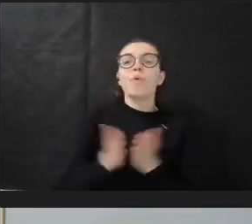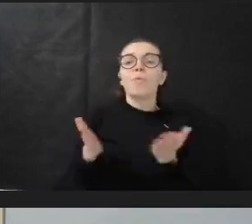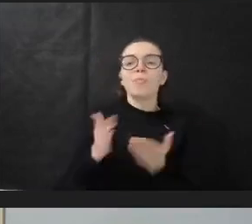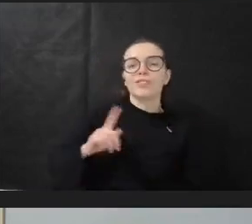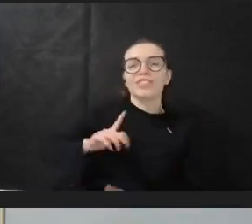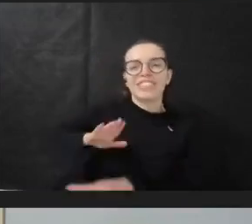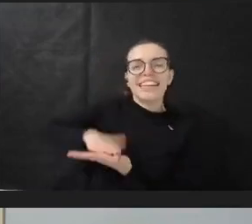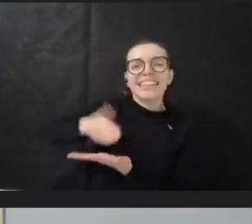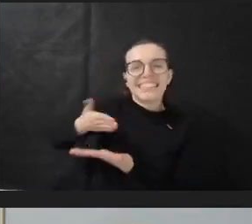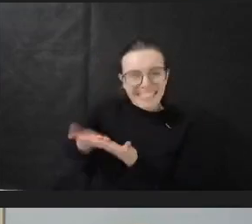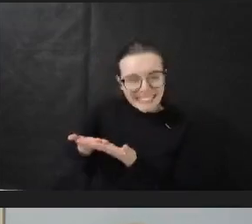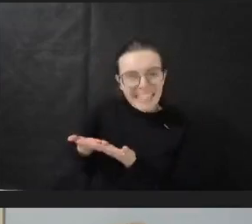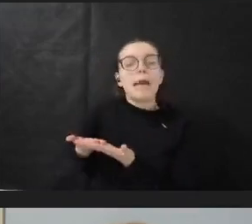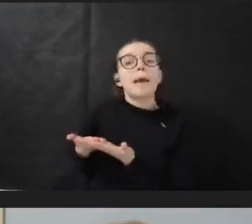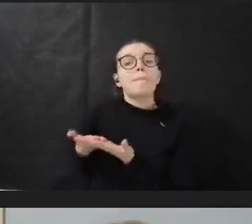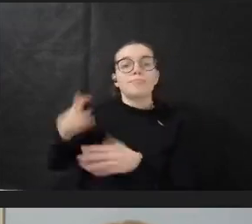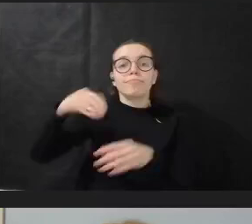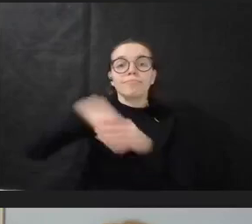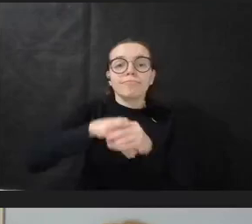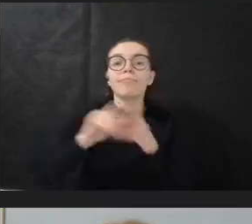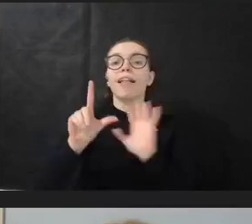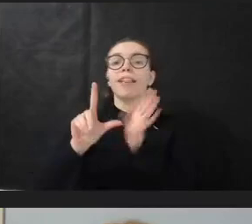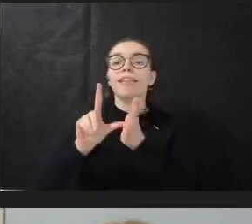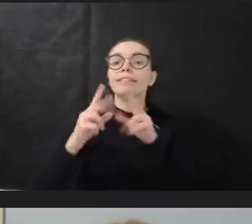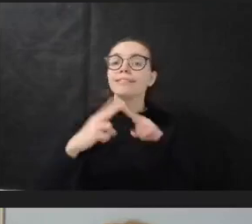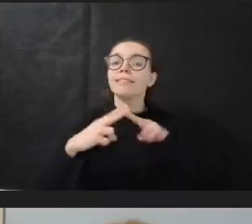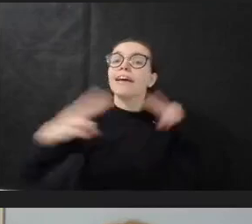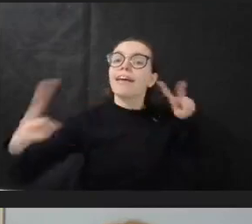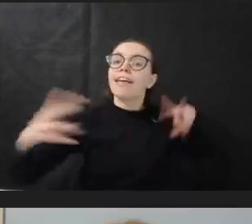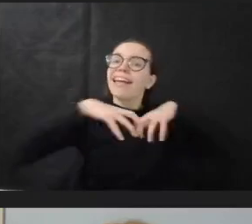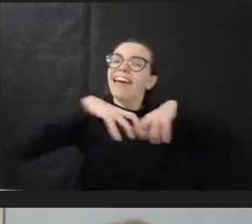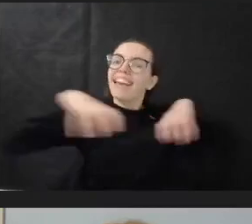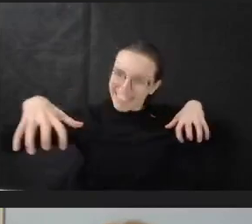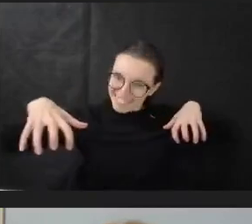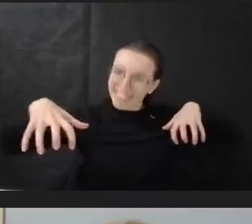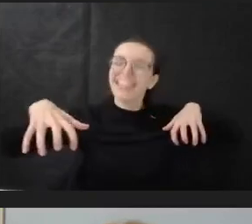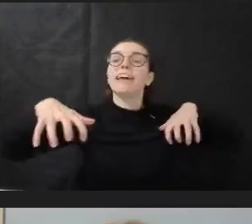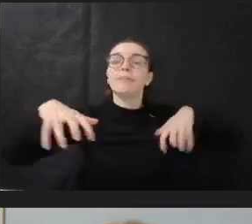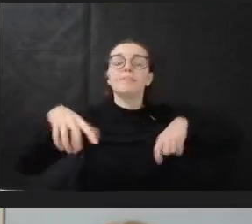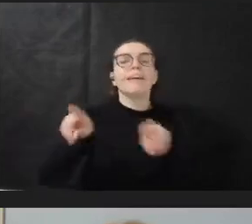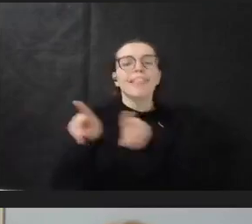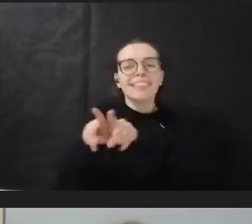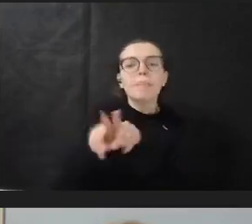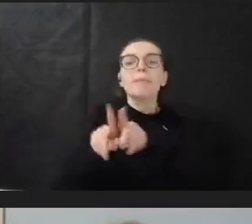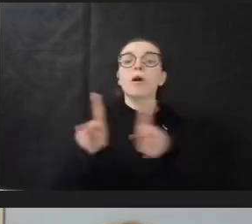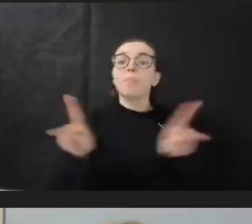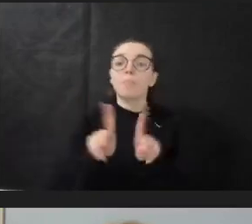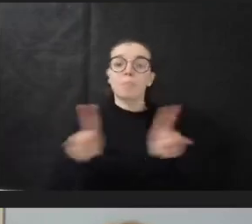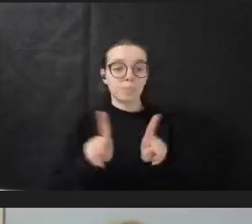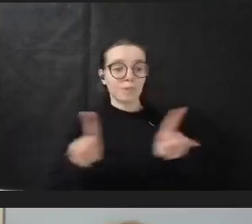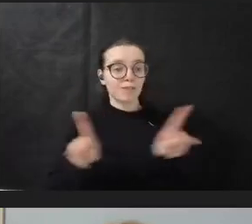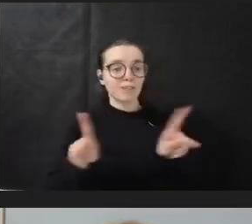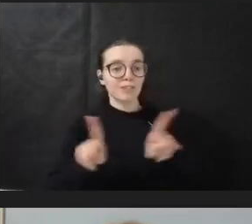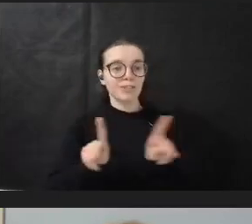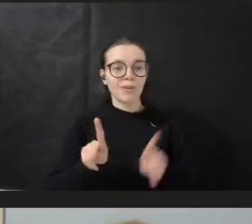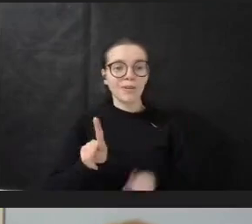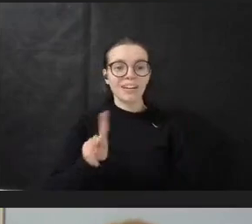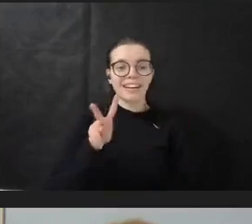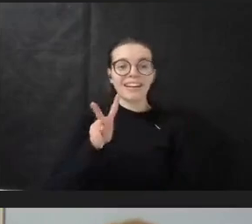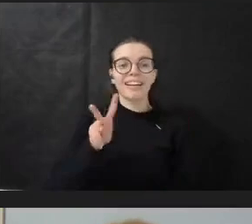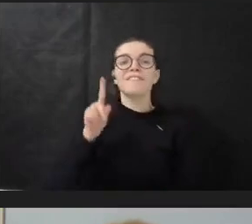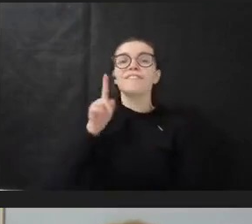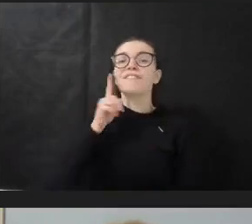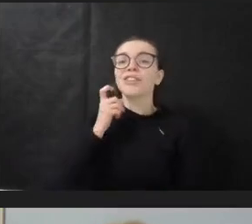Libras EAD que estão aqui conosco, assim como temos a professora Vitória Tassara, né? Então, esse é um evento também que